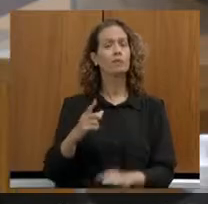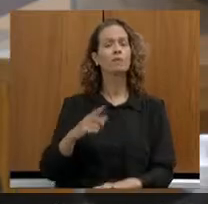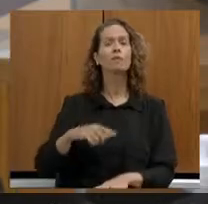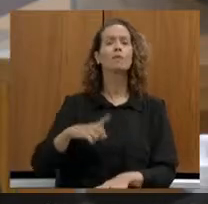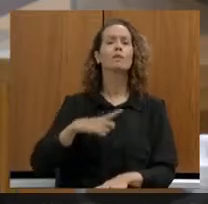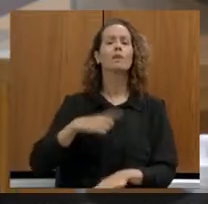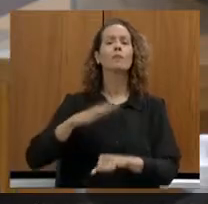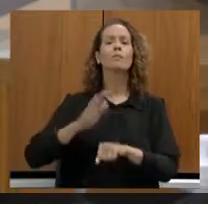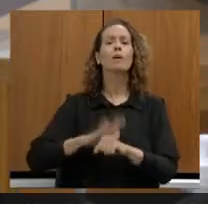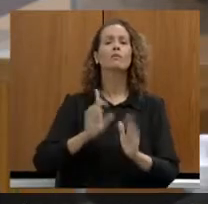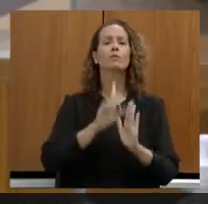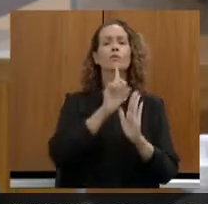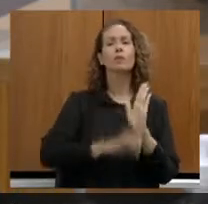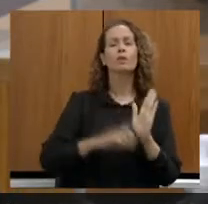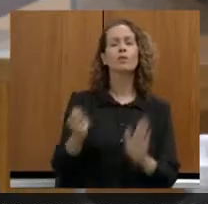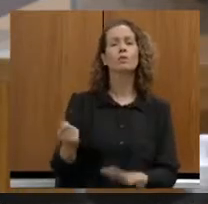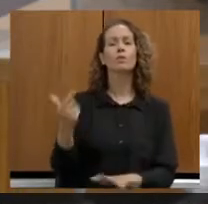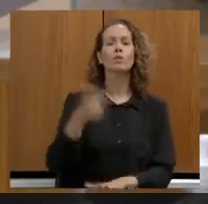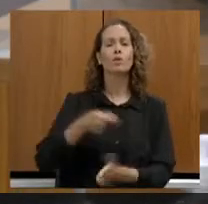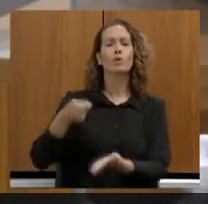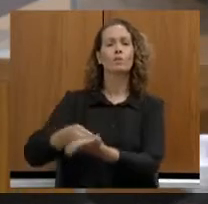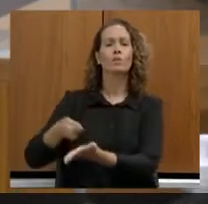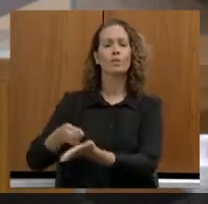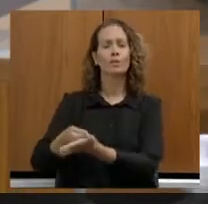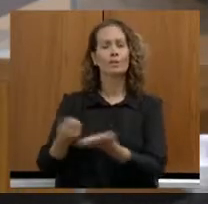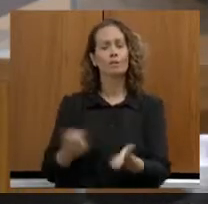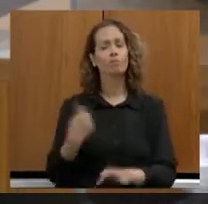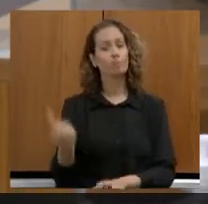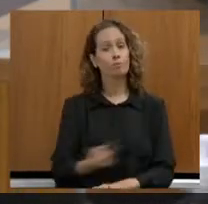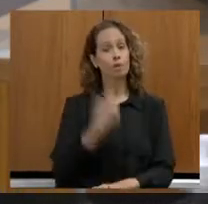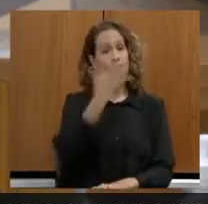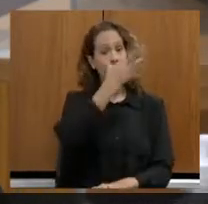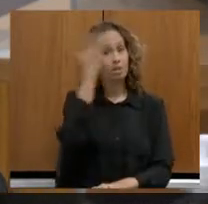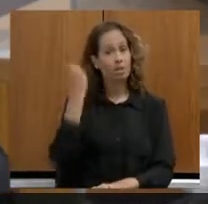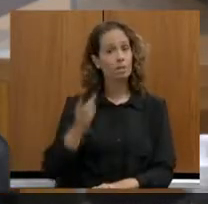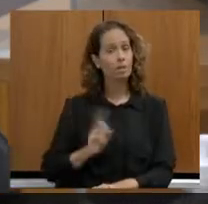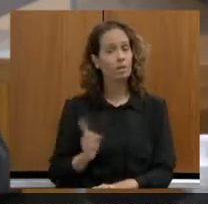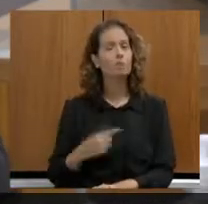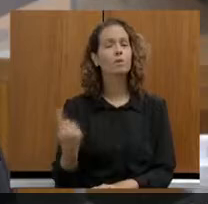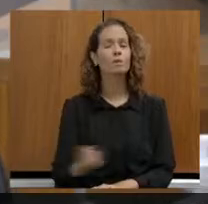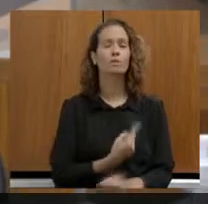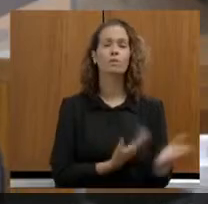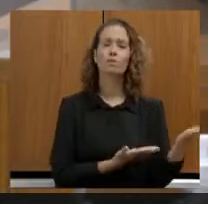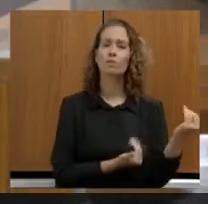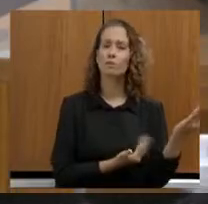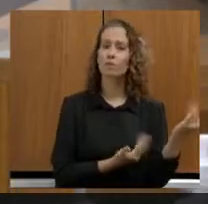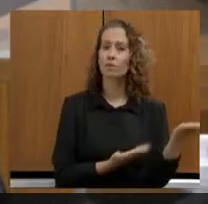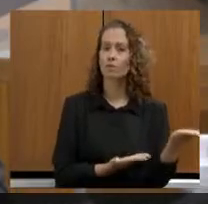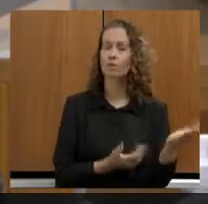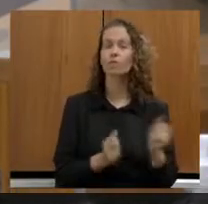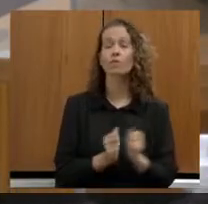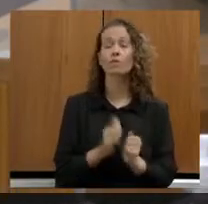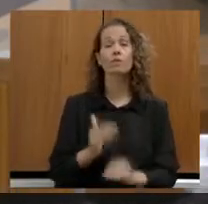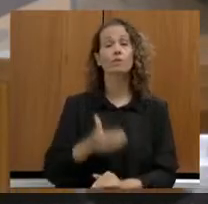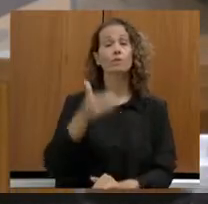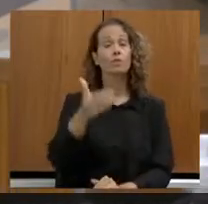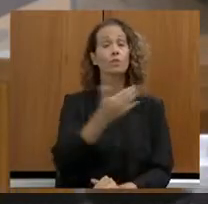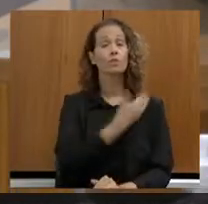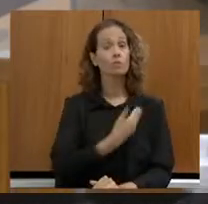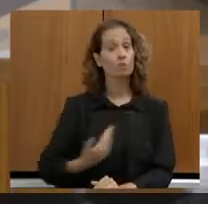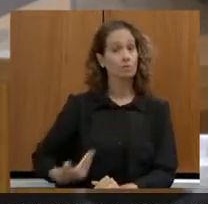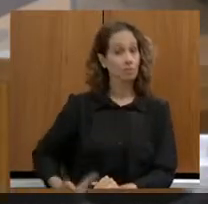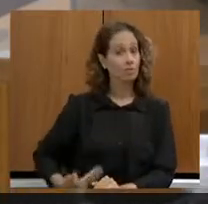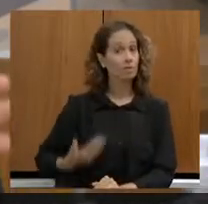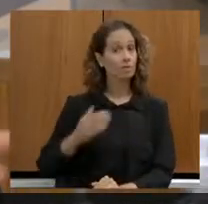direitos do que deveres e nós não podemos esquecer que a nossa juventude a juventude que vai nos governar lá na